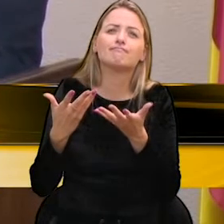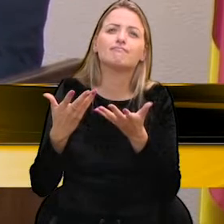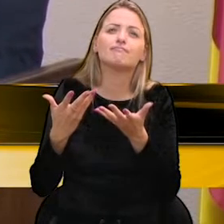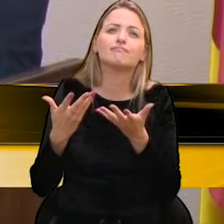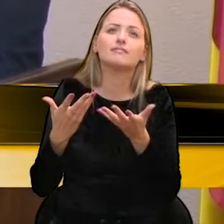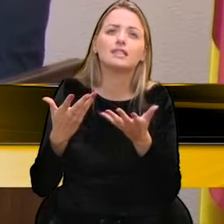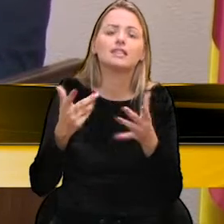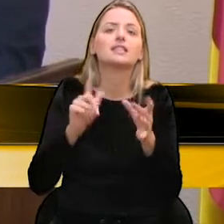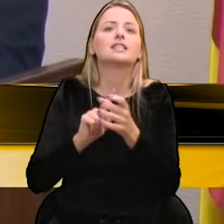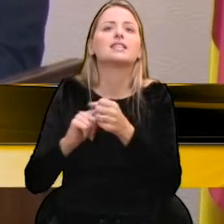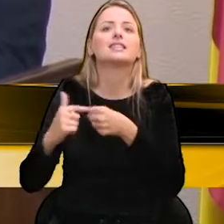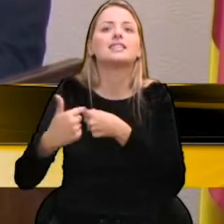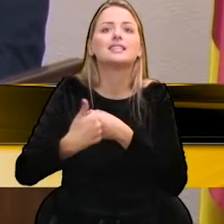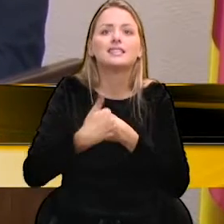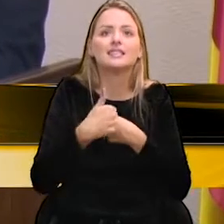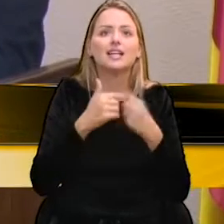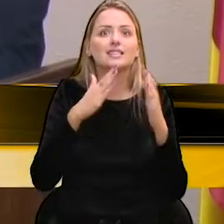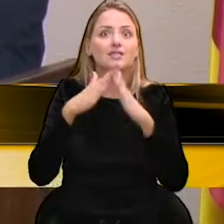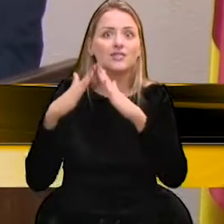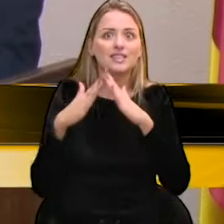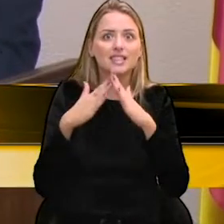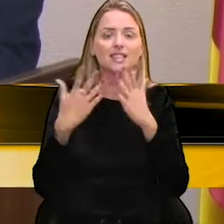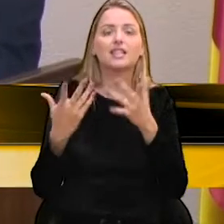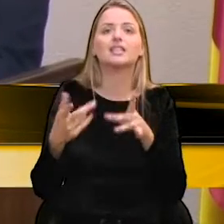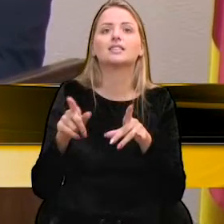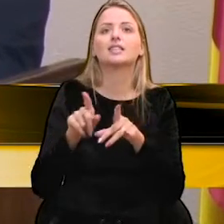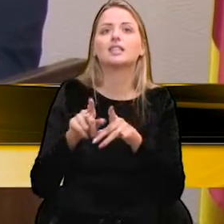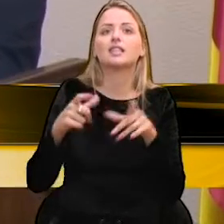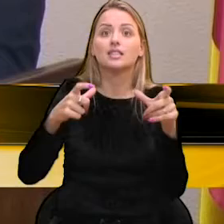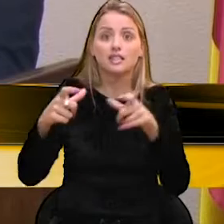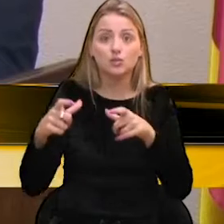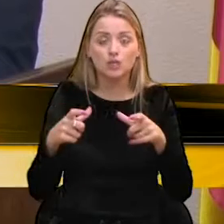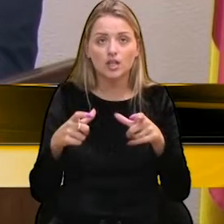das cidades vizinhas, nas localidades